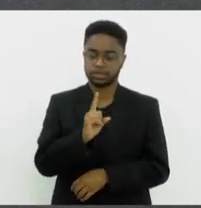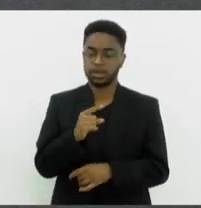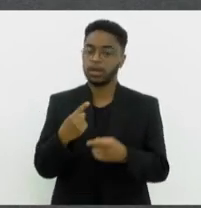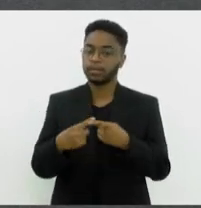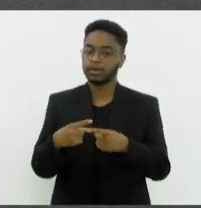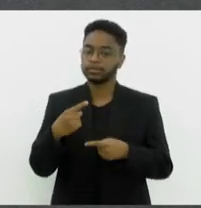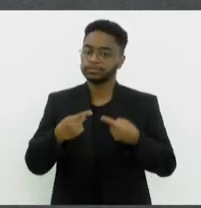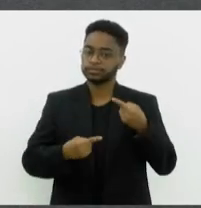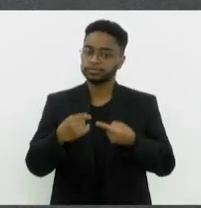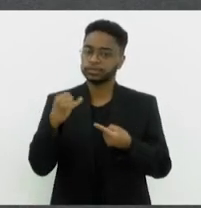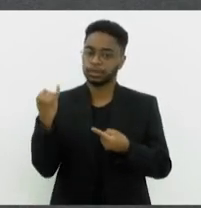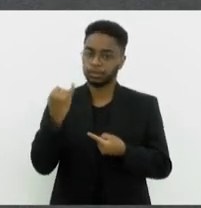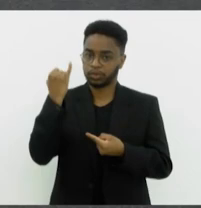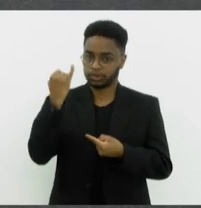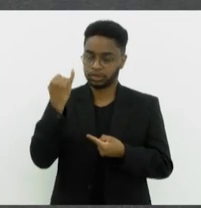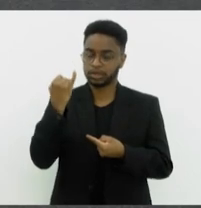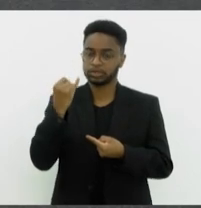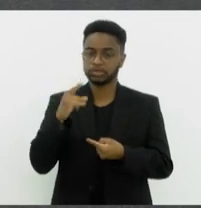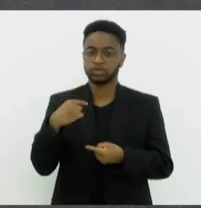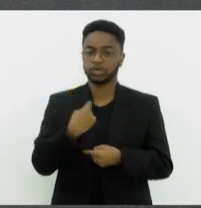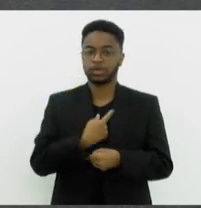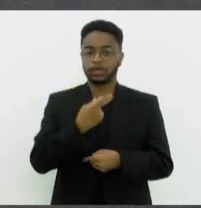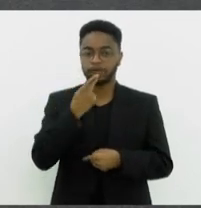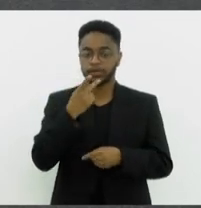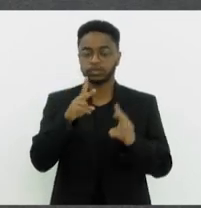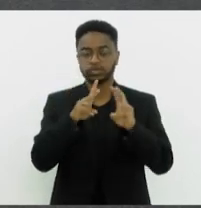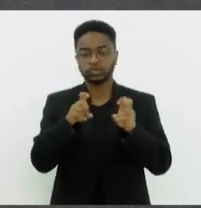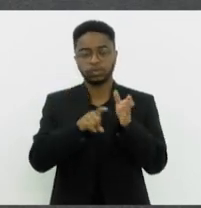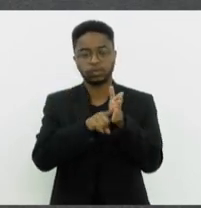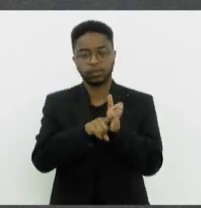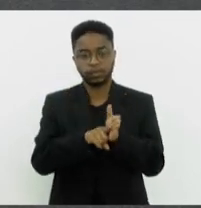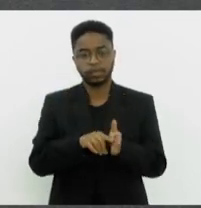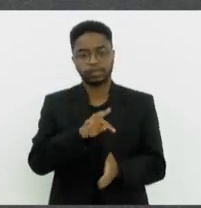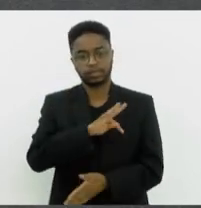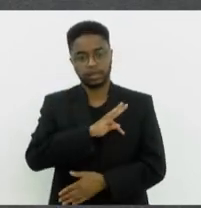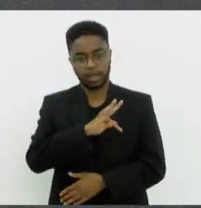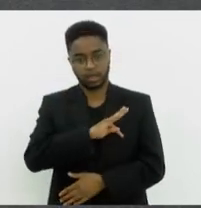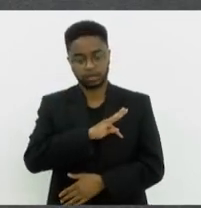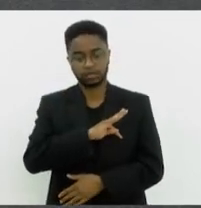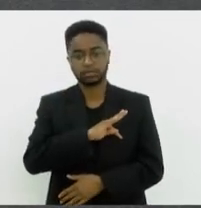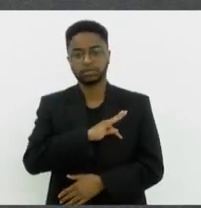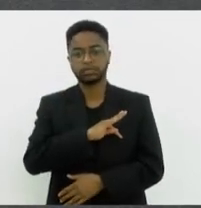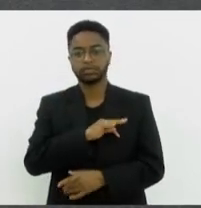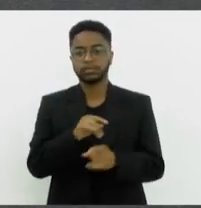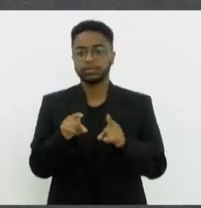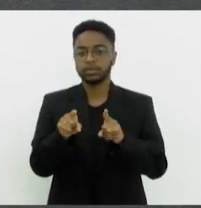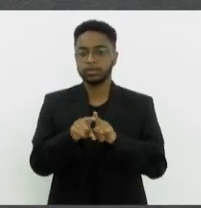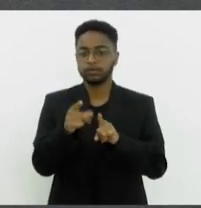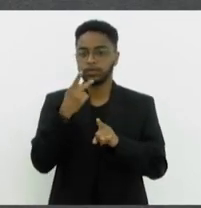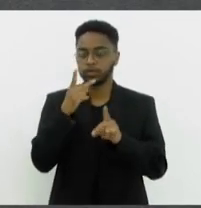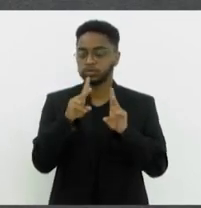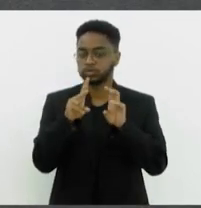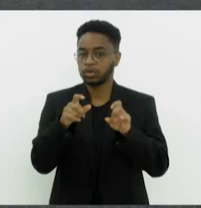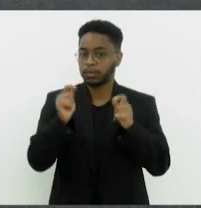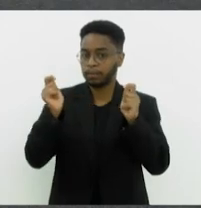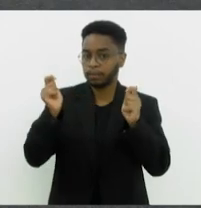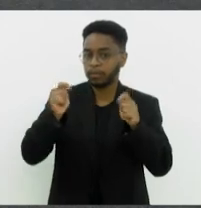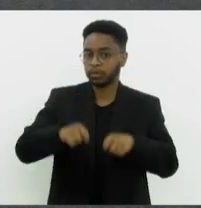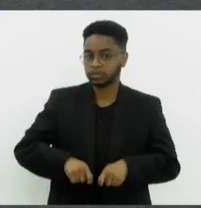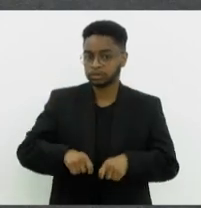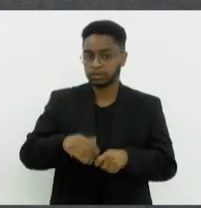debate fundamental, porque a gente está falando da perícia técnica, a gente está falando da possibilidade